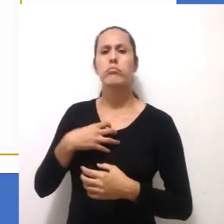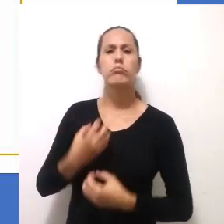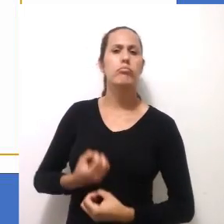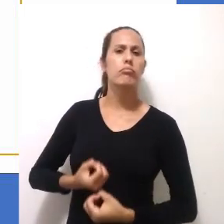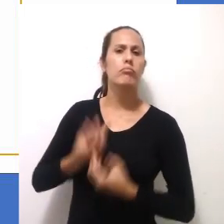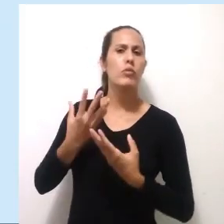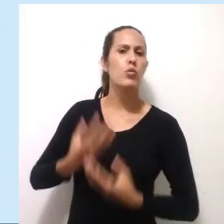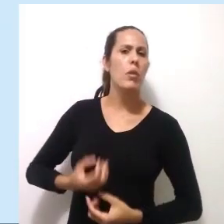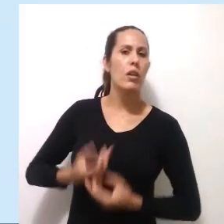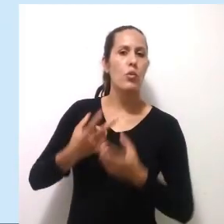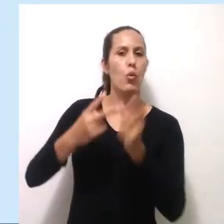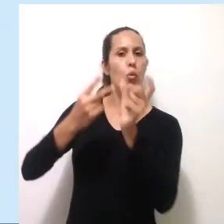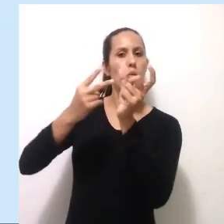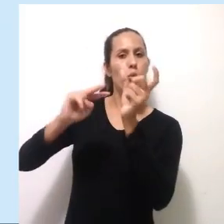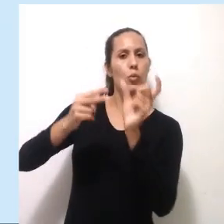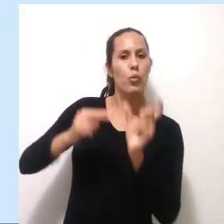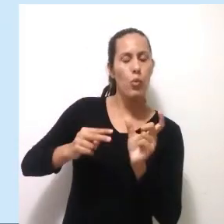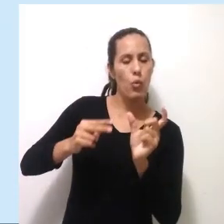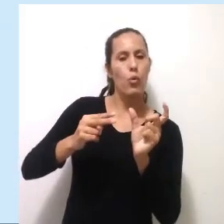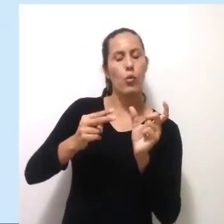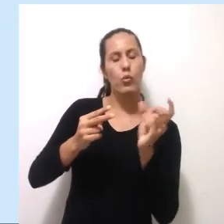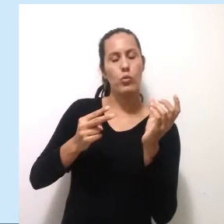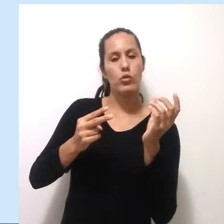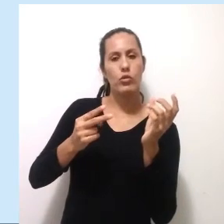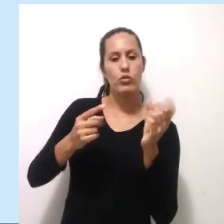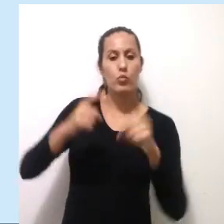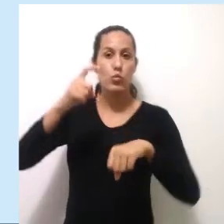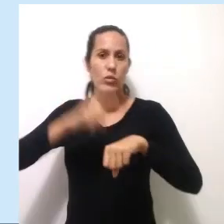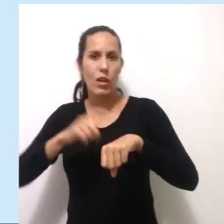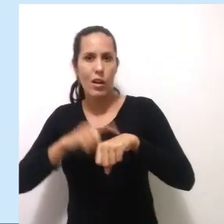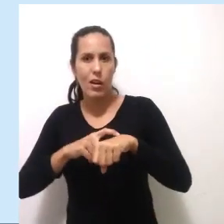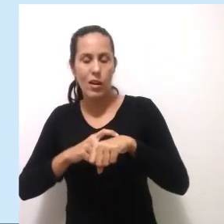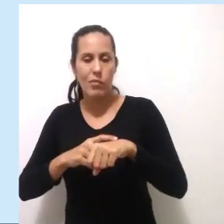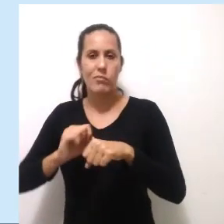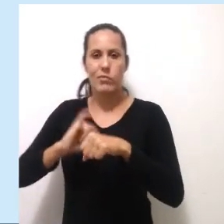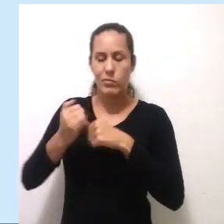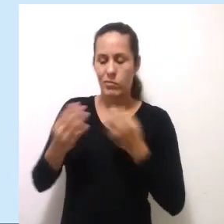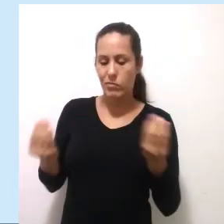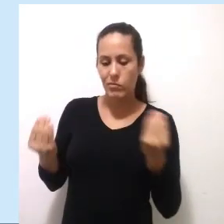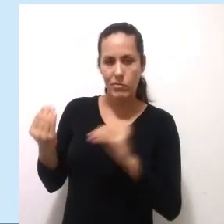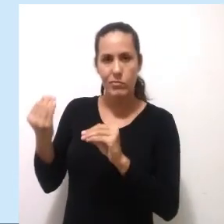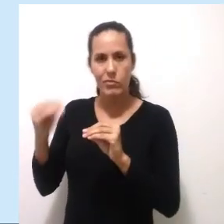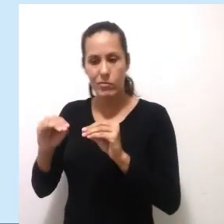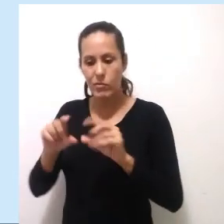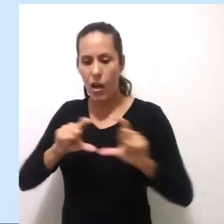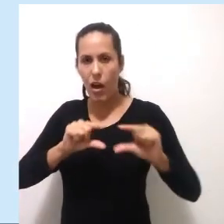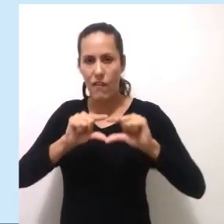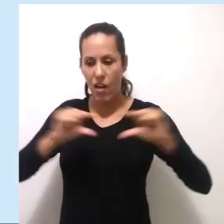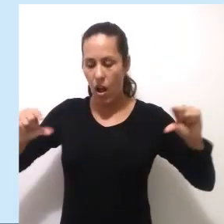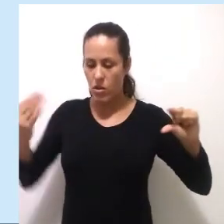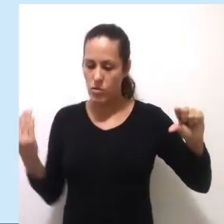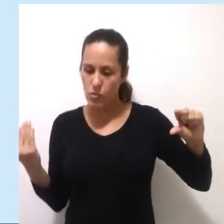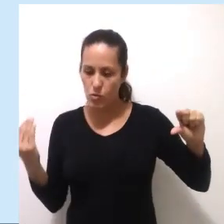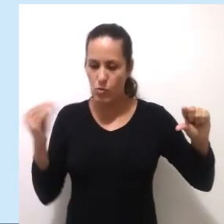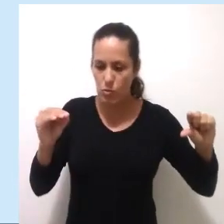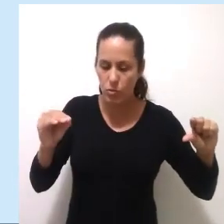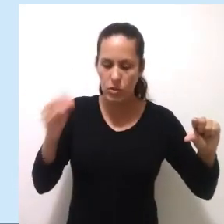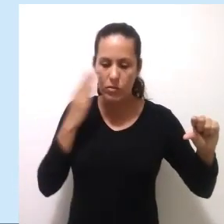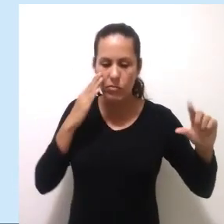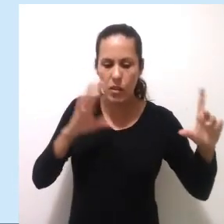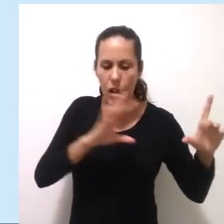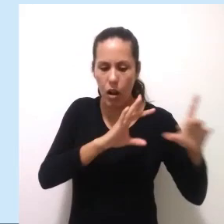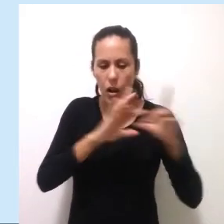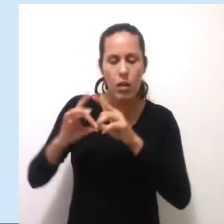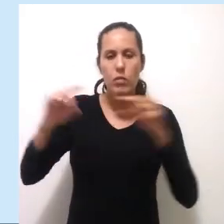de tempo que ajudam a gente a descrever a ação também no futuro e revelar essas intenções em